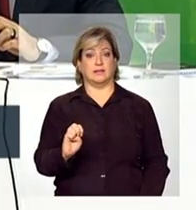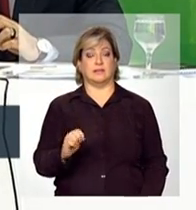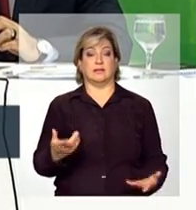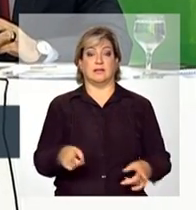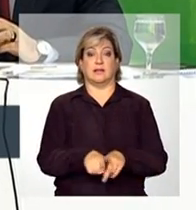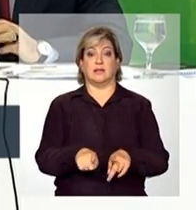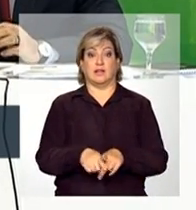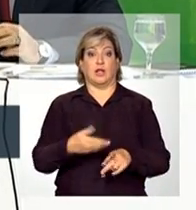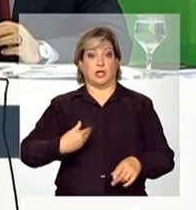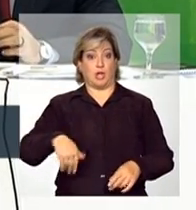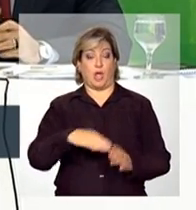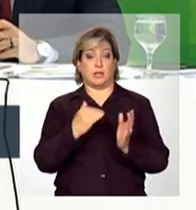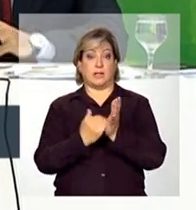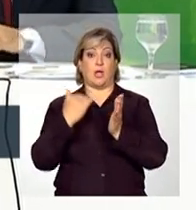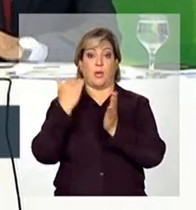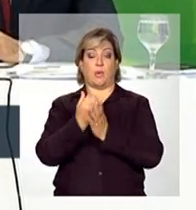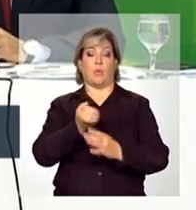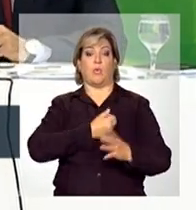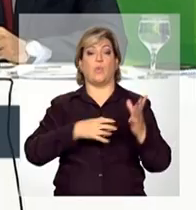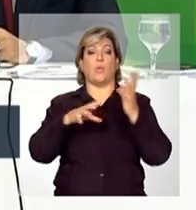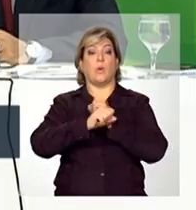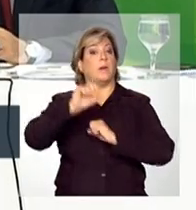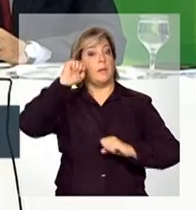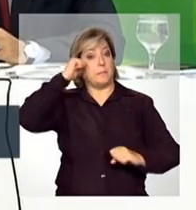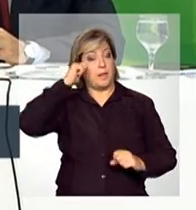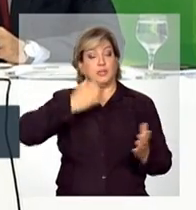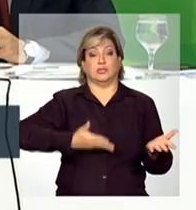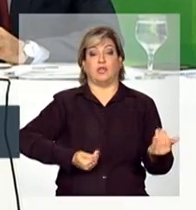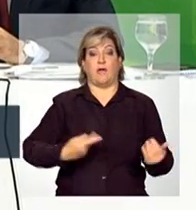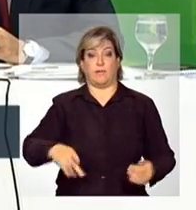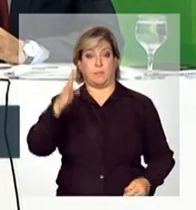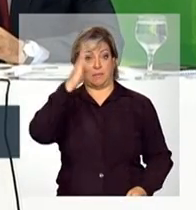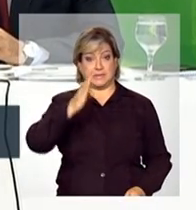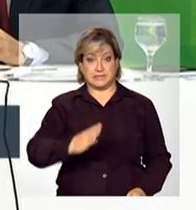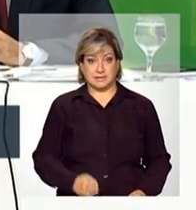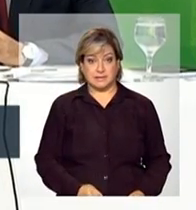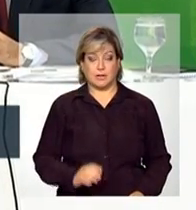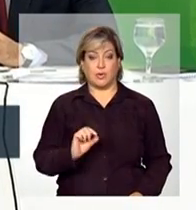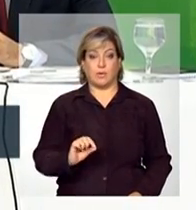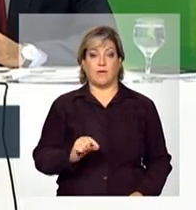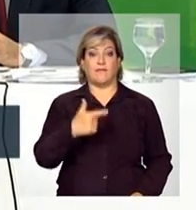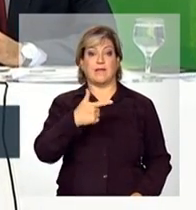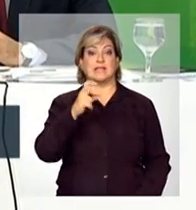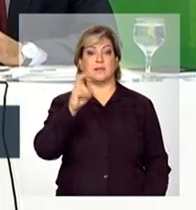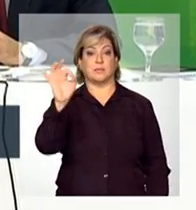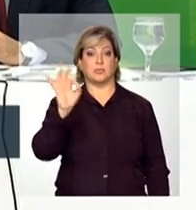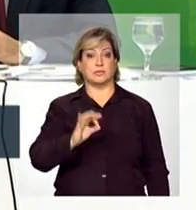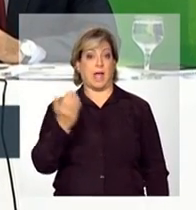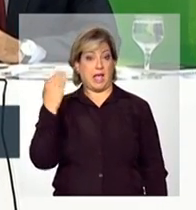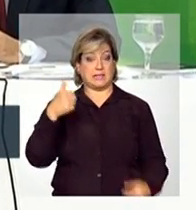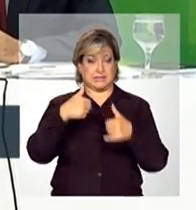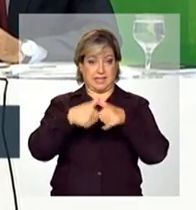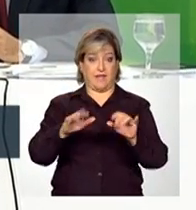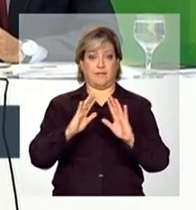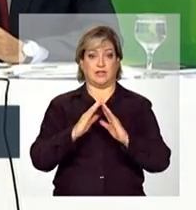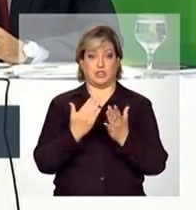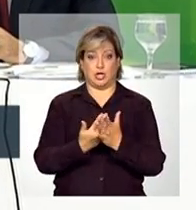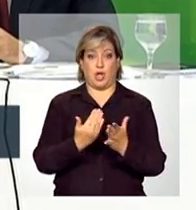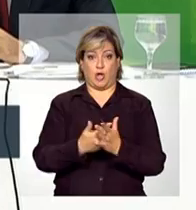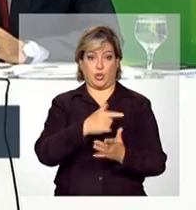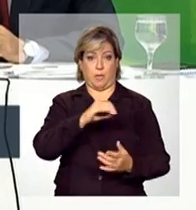nós aumentamos o número de negros jovens no Brasil que 25% estava na escola em